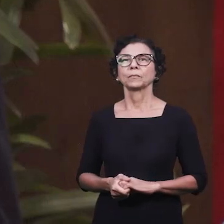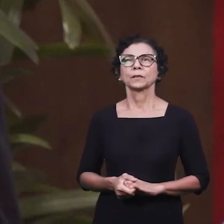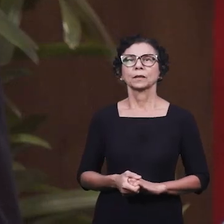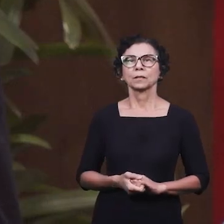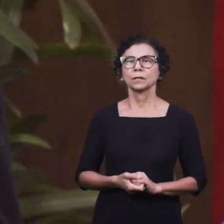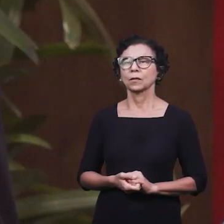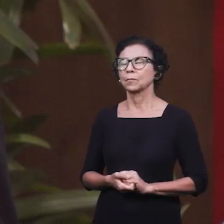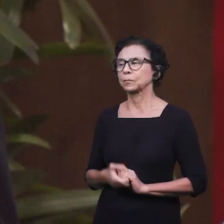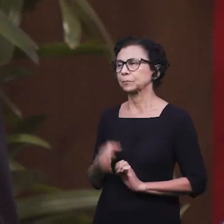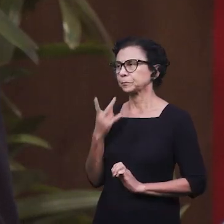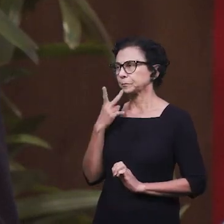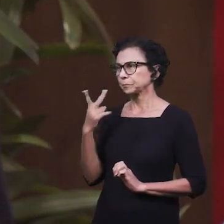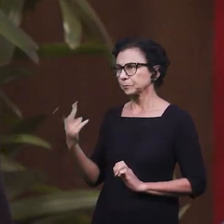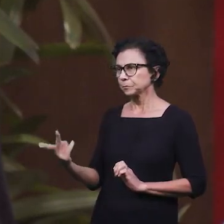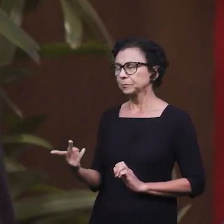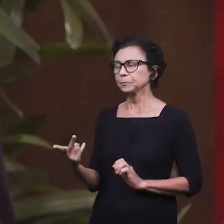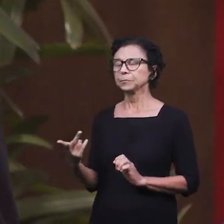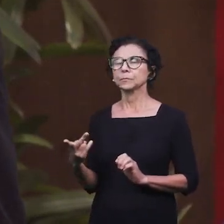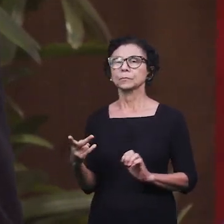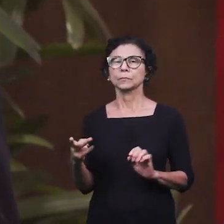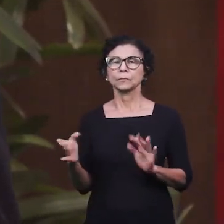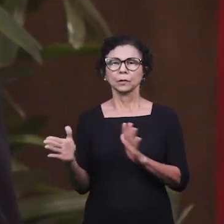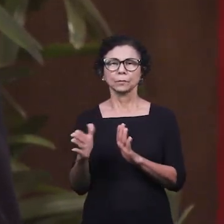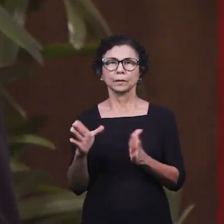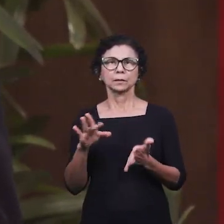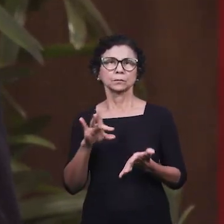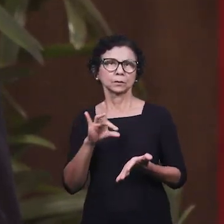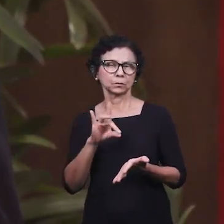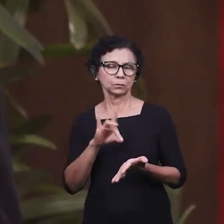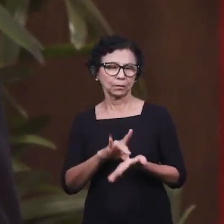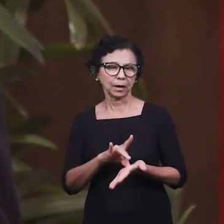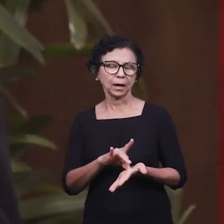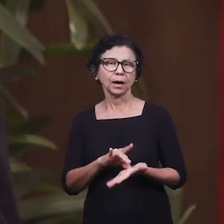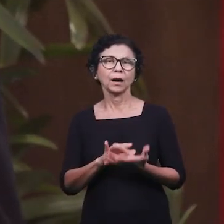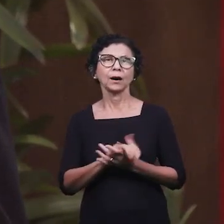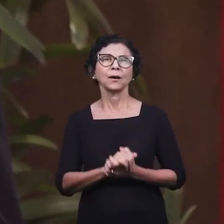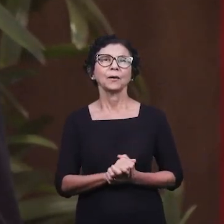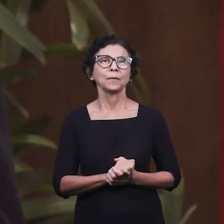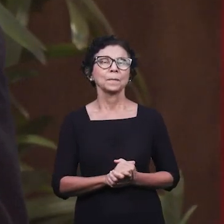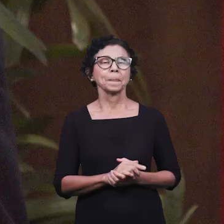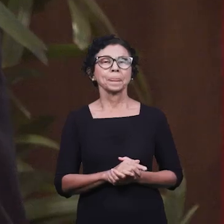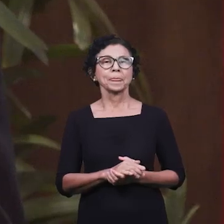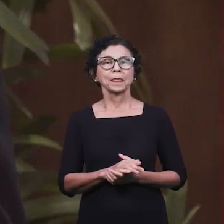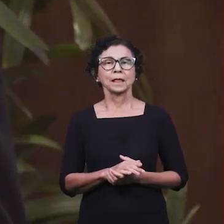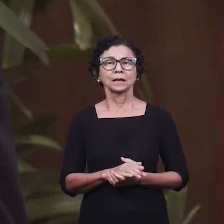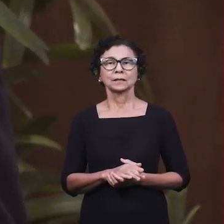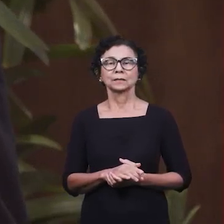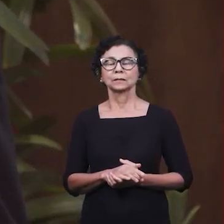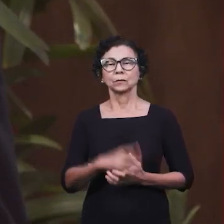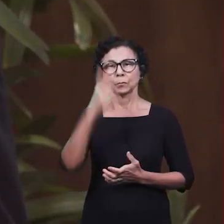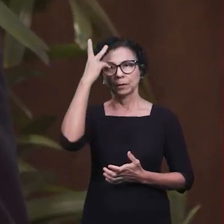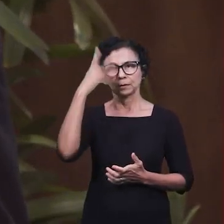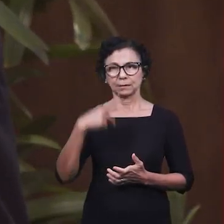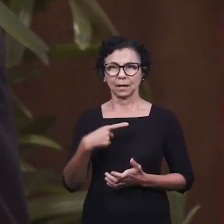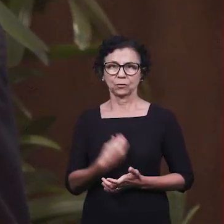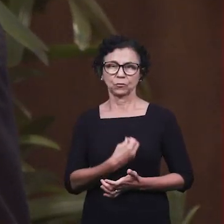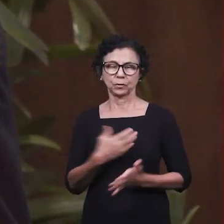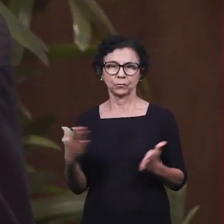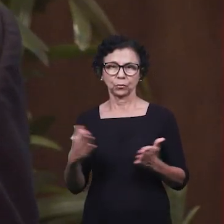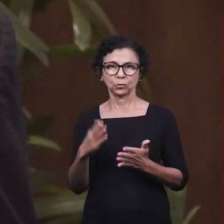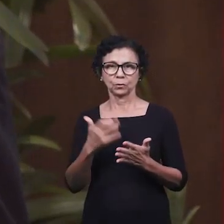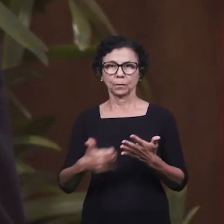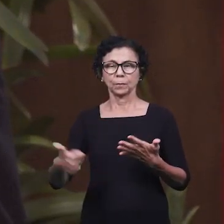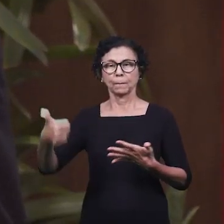como o senhor falou, os dias que nós vivemos hoje, nós estamos privilegiados que as profecias já se cumpriram. Estão se cumprindo. Então tem